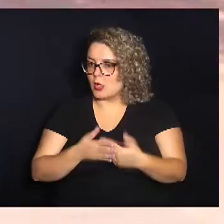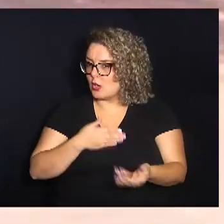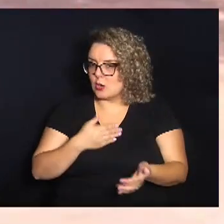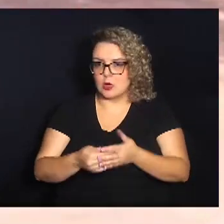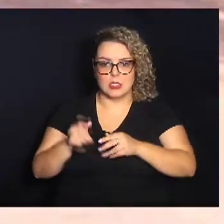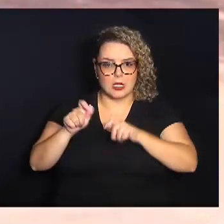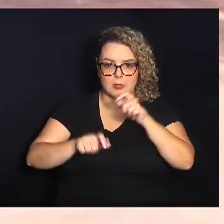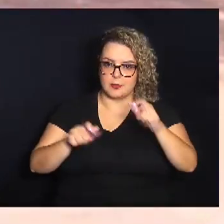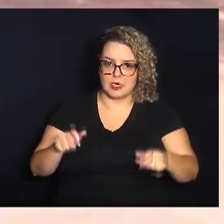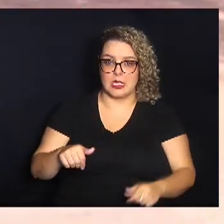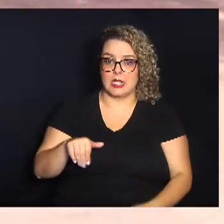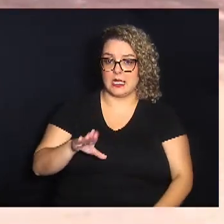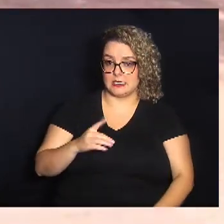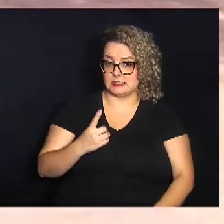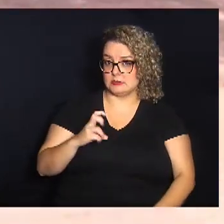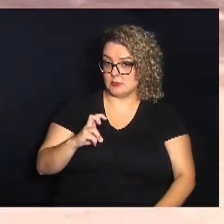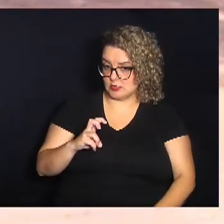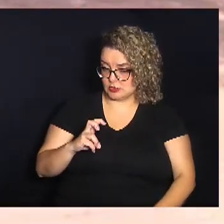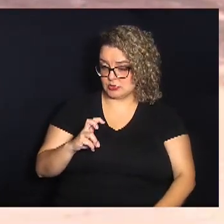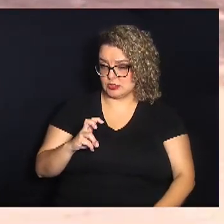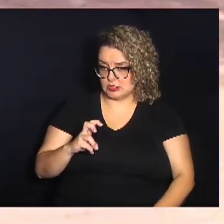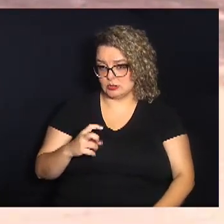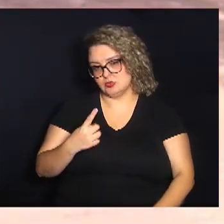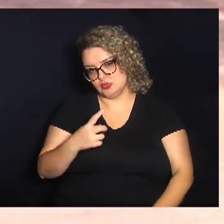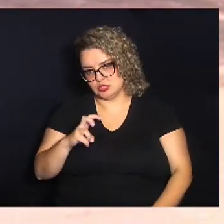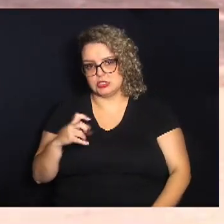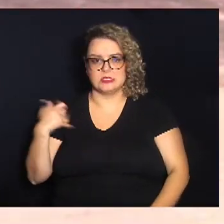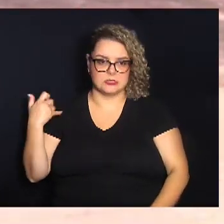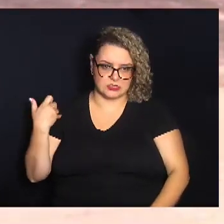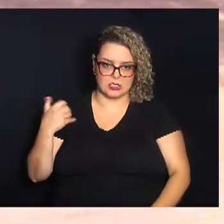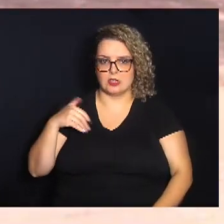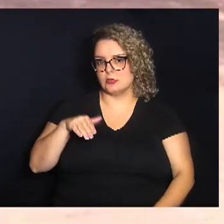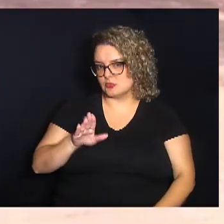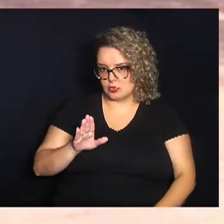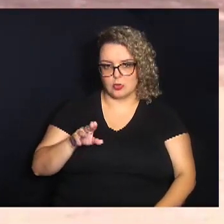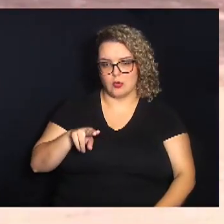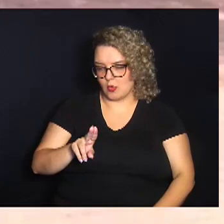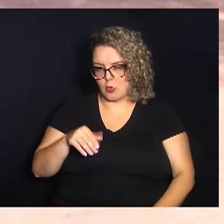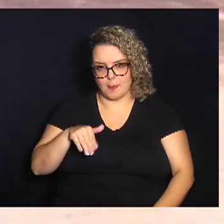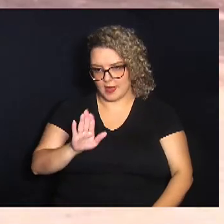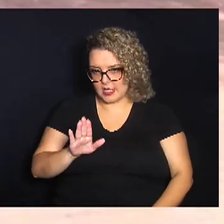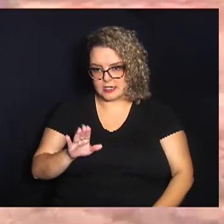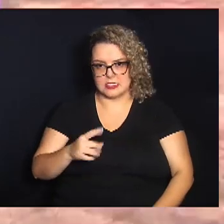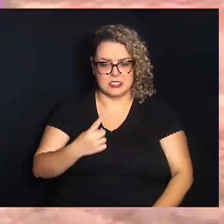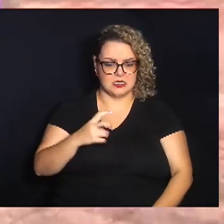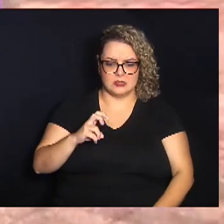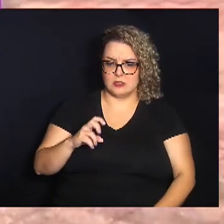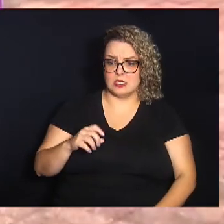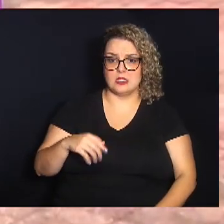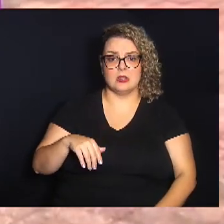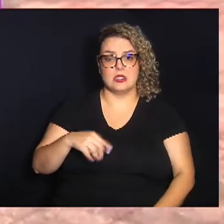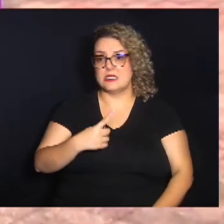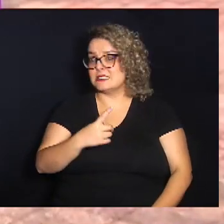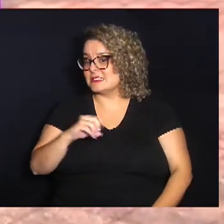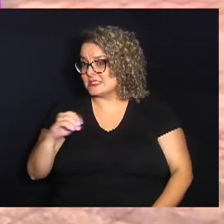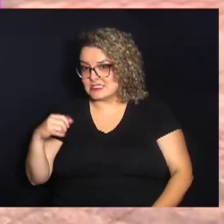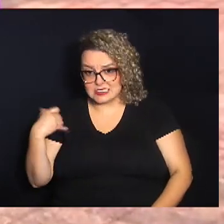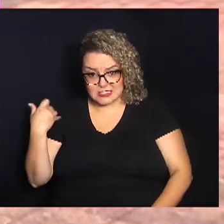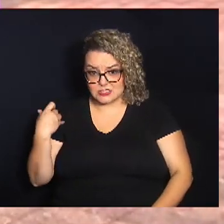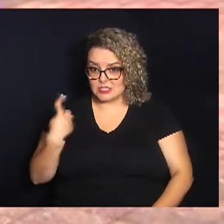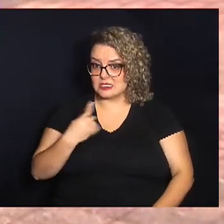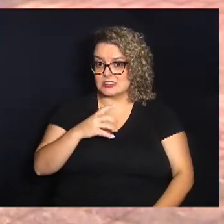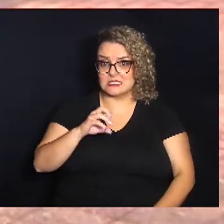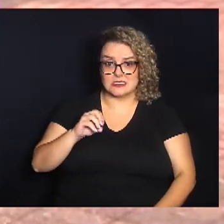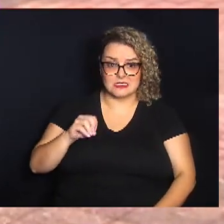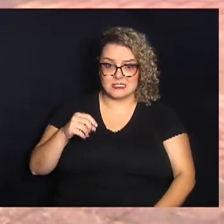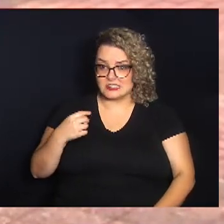15 anos ou com 15 anos ou mais, aí não importa se tem 80, se tenha 100, se tenha mais de 100 anos, nós temos alunos que têm mais